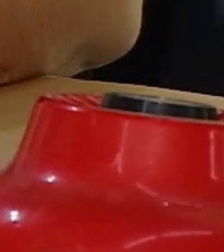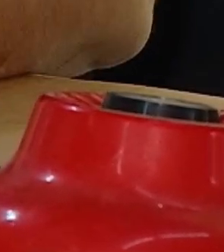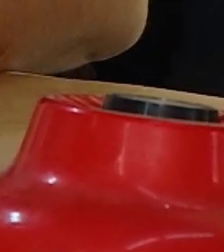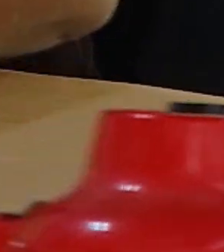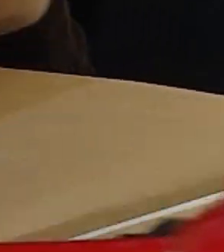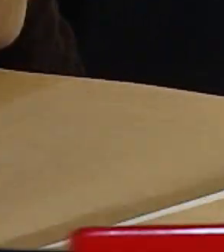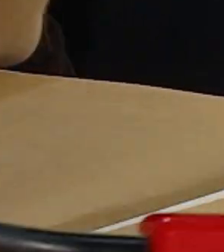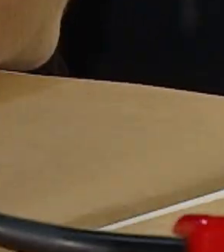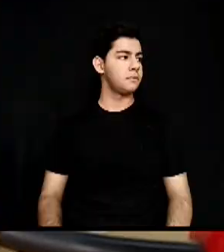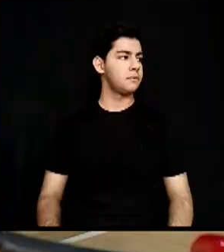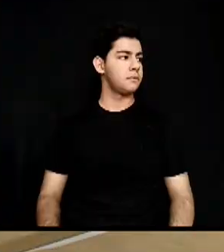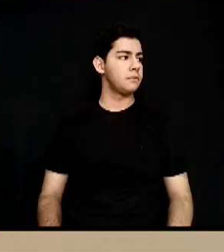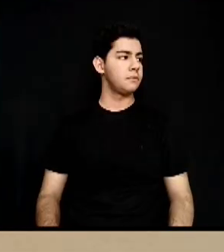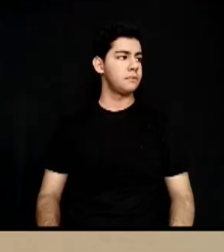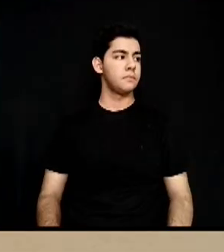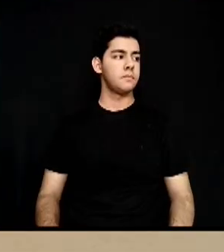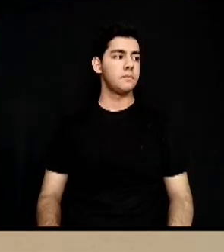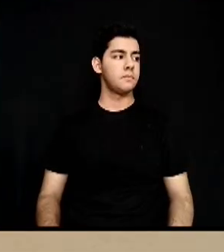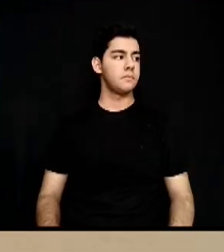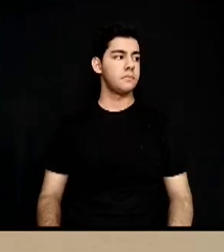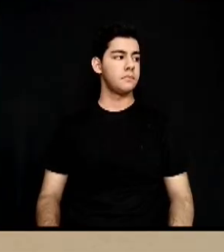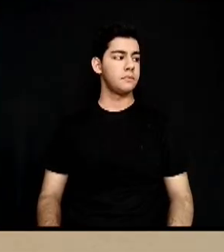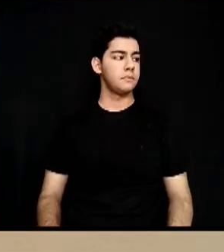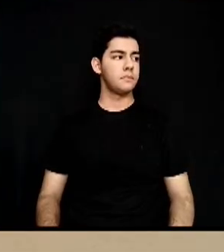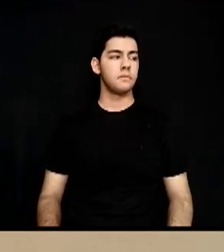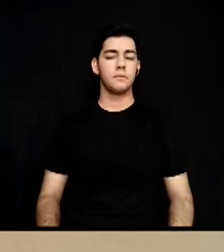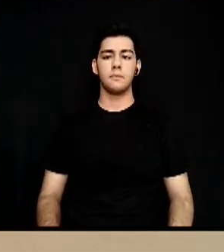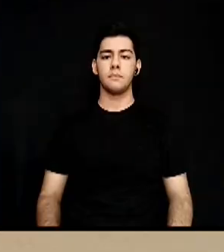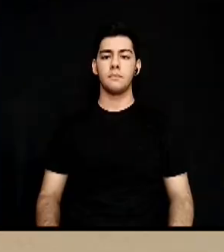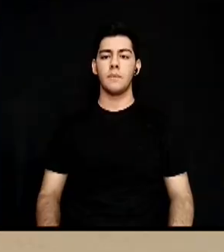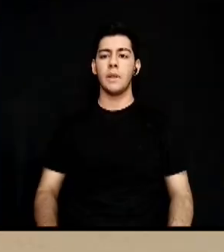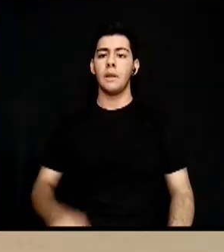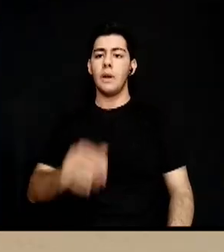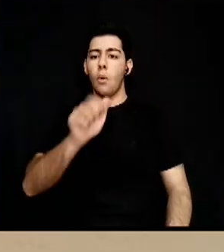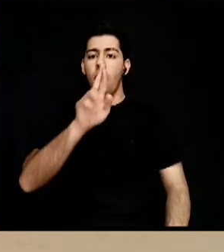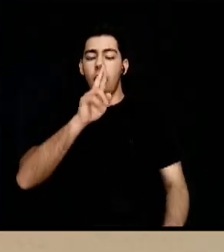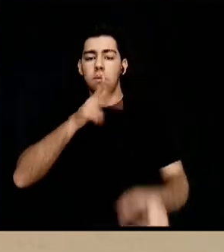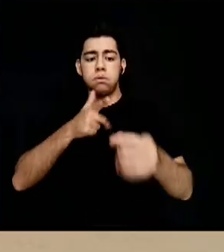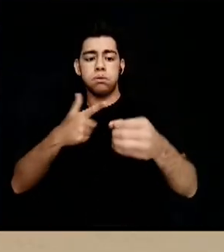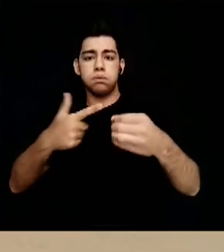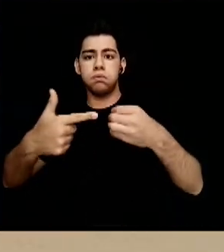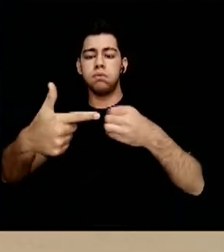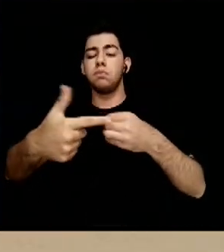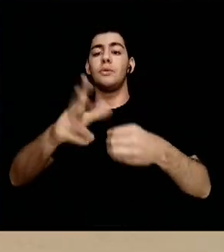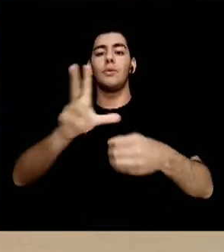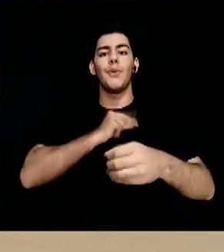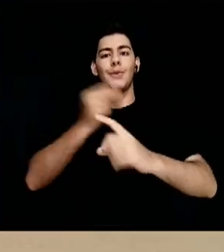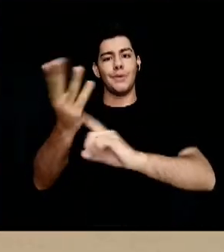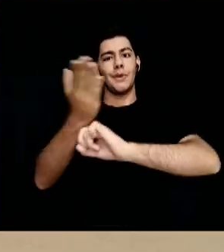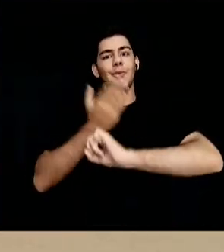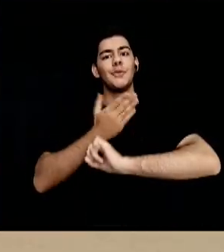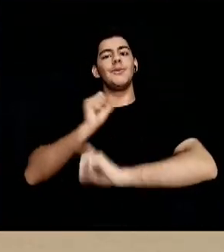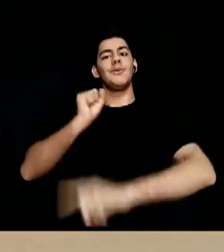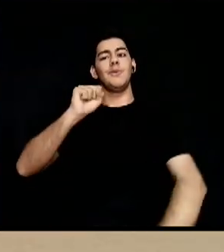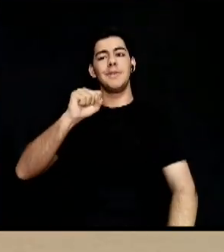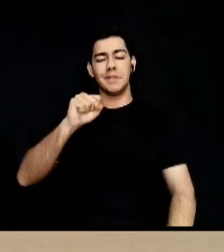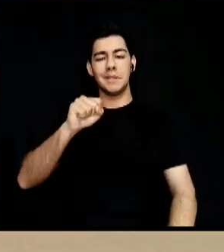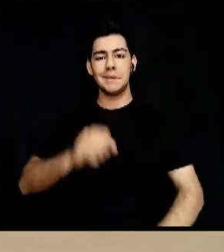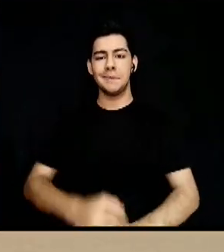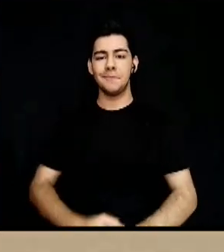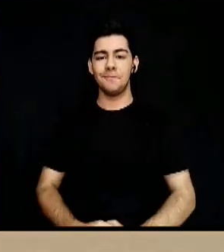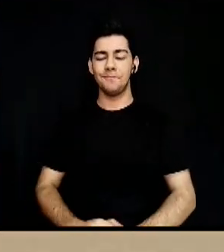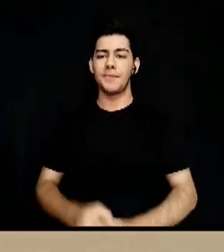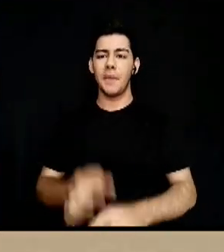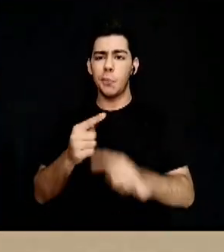O secador é uma mão na roda, né, para esses momentos assim. E eu acho que tem a ver também, porque hoje, por exemplo, o dia tá